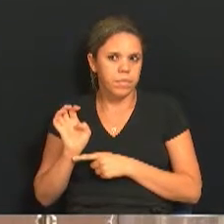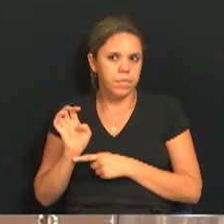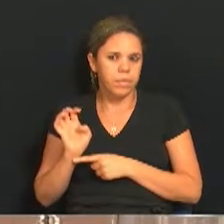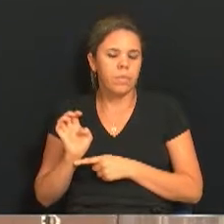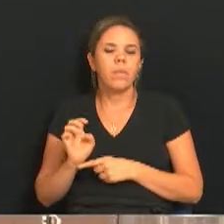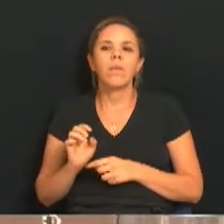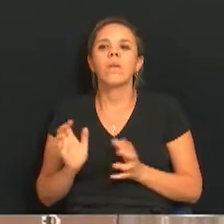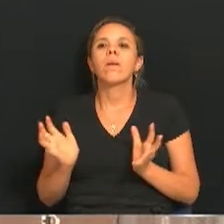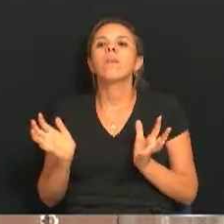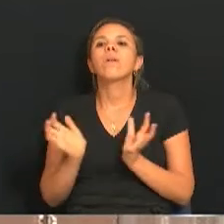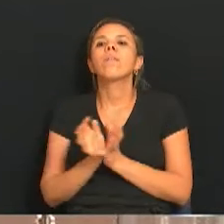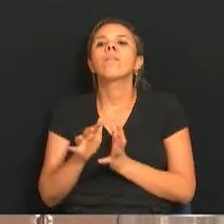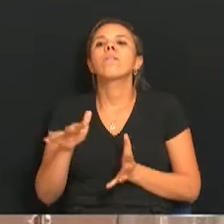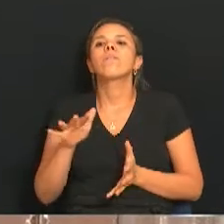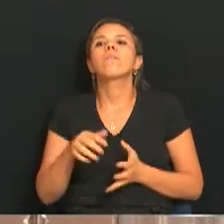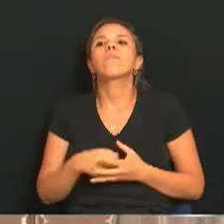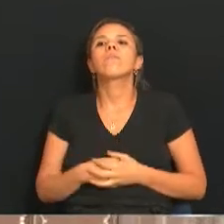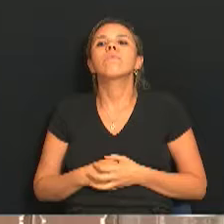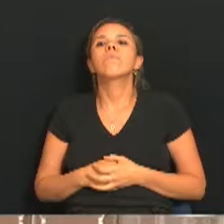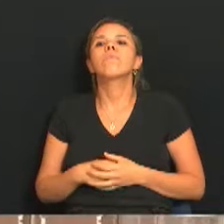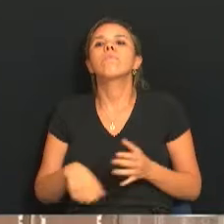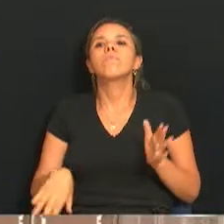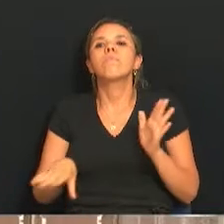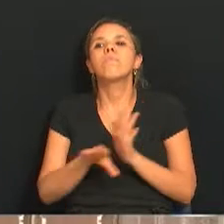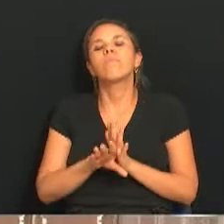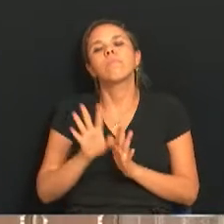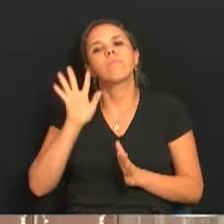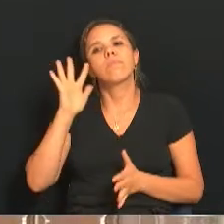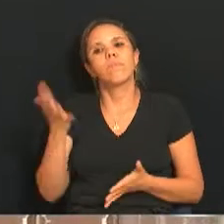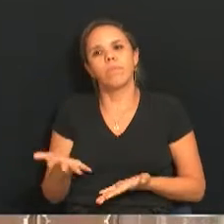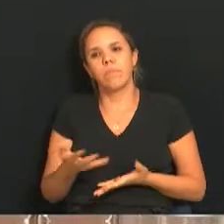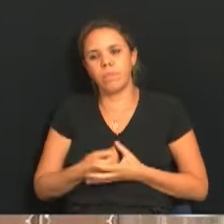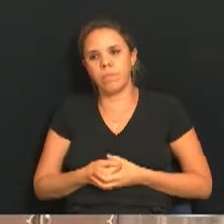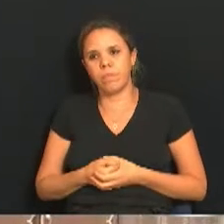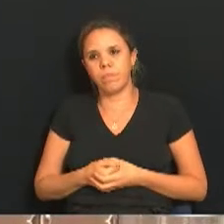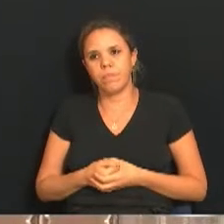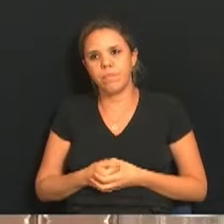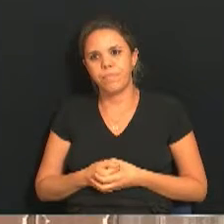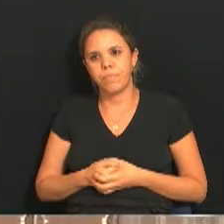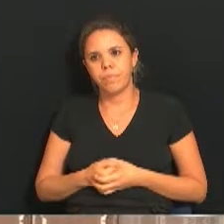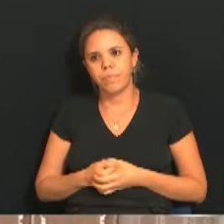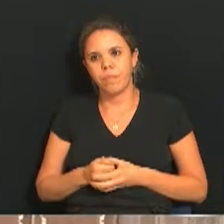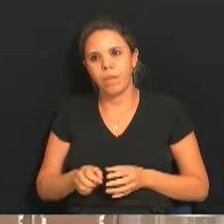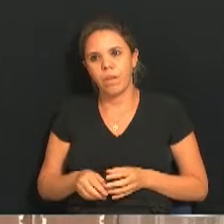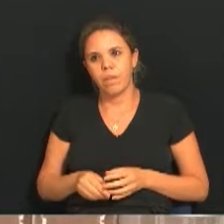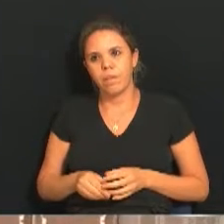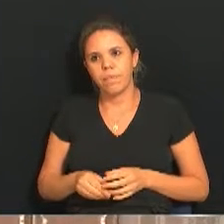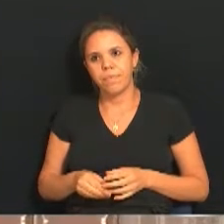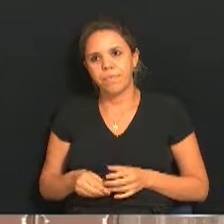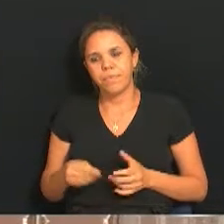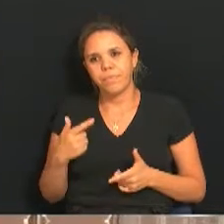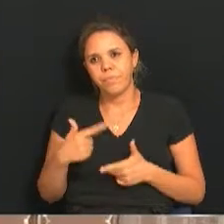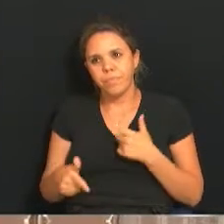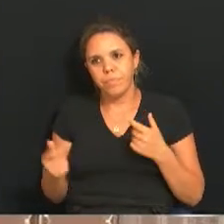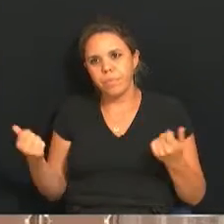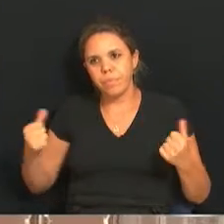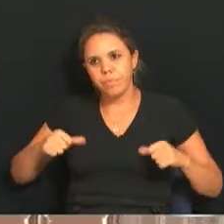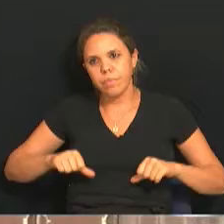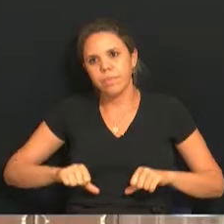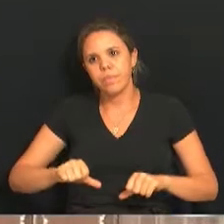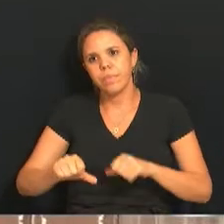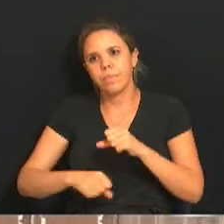forças, para que a gente possa chegar em alguma solução. Infelizmente, esse problema vem se agravando ano a